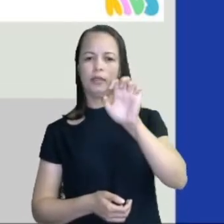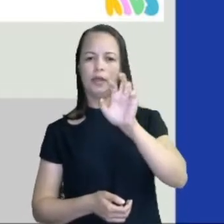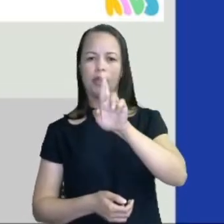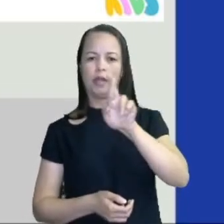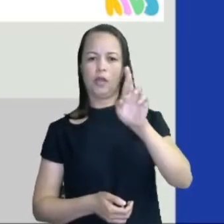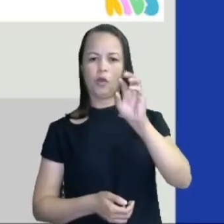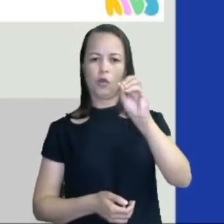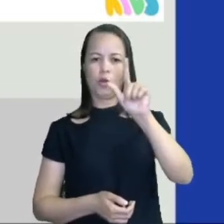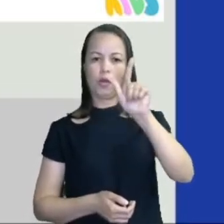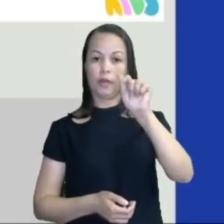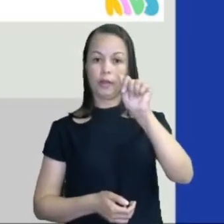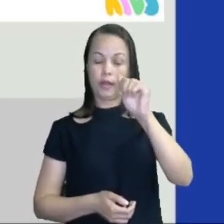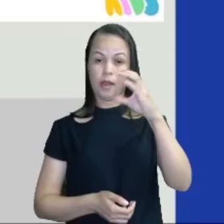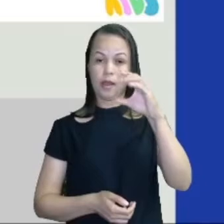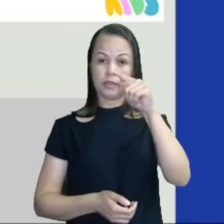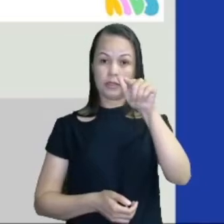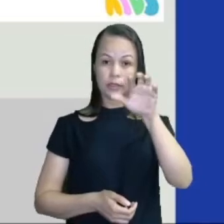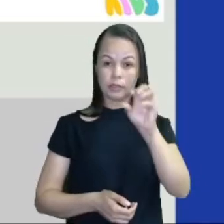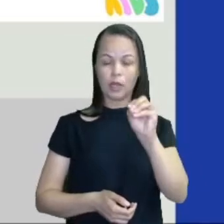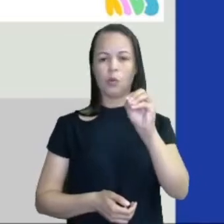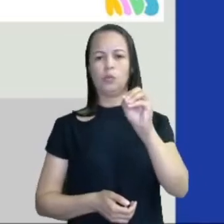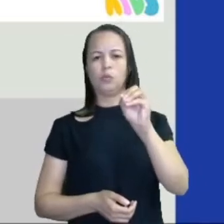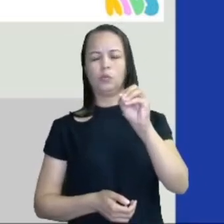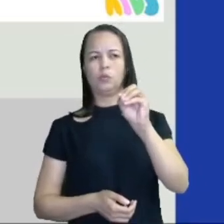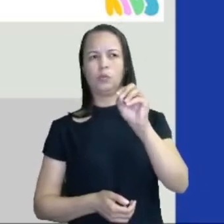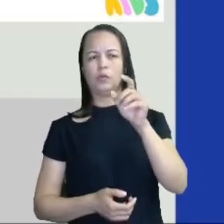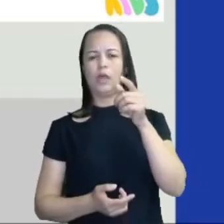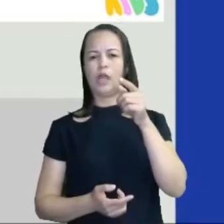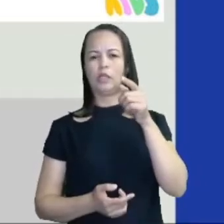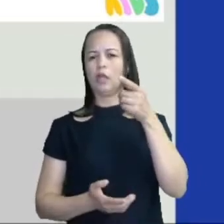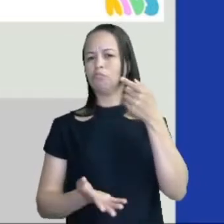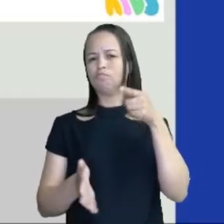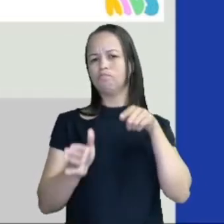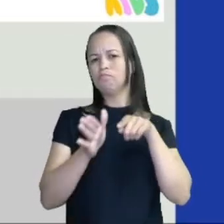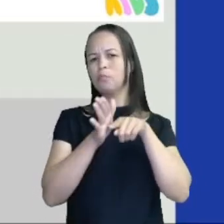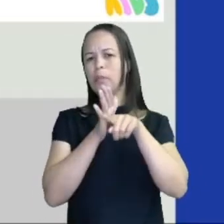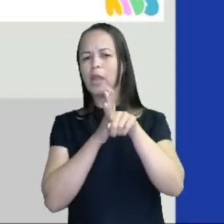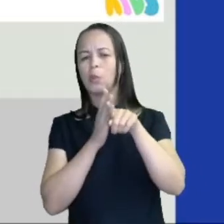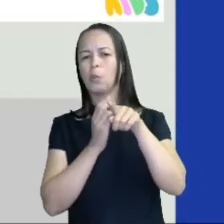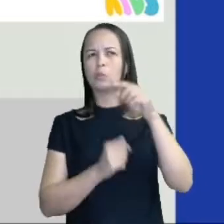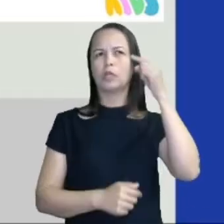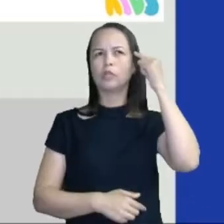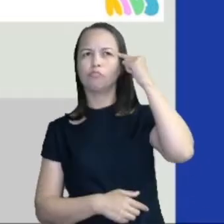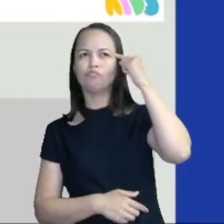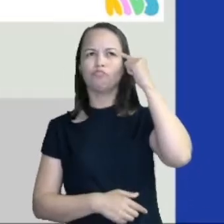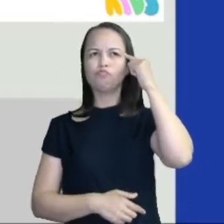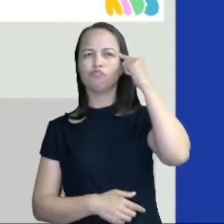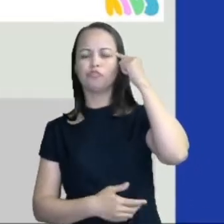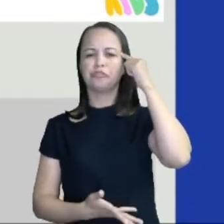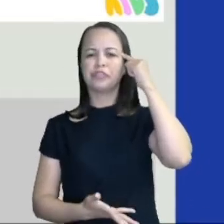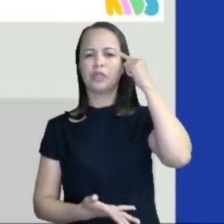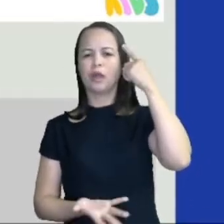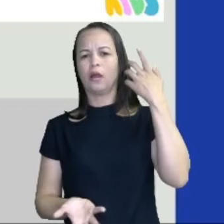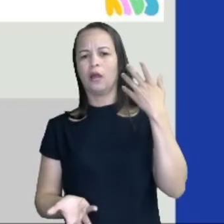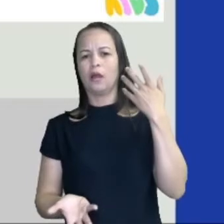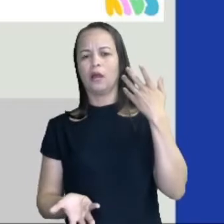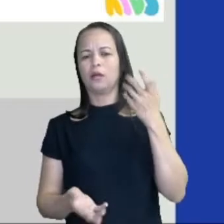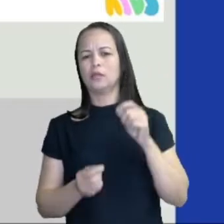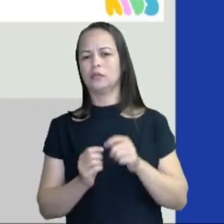Interrogação nada mais é do que dúvida, interrogar, fazer uma pergunta. Ou